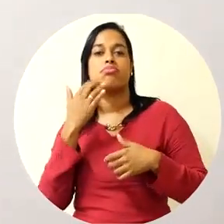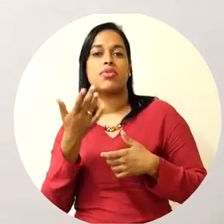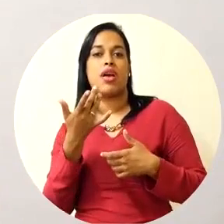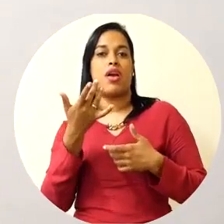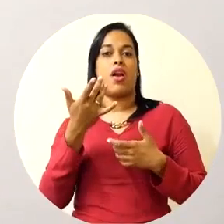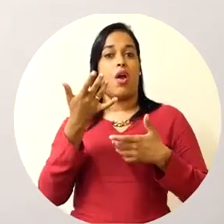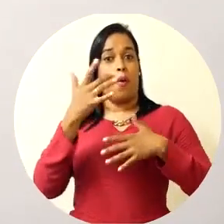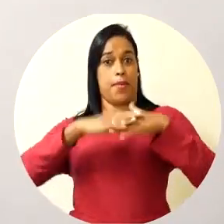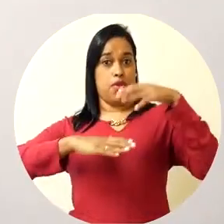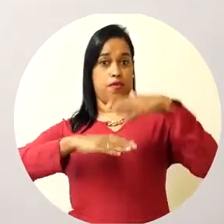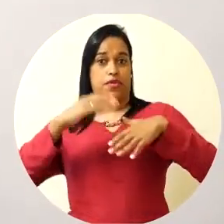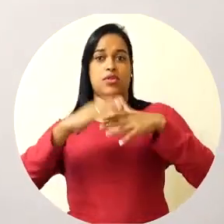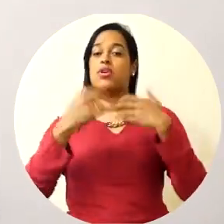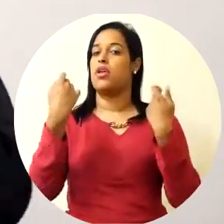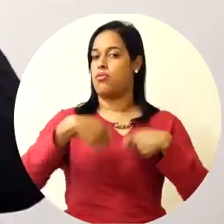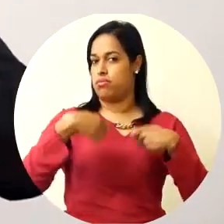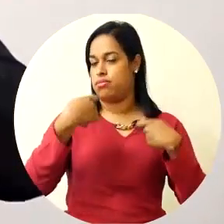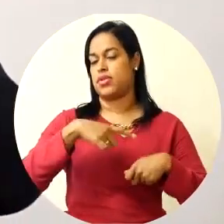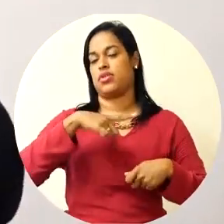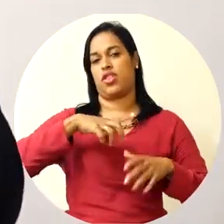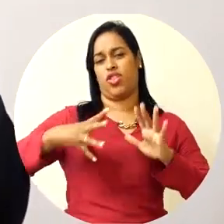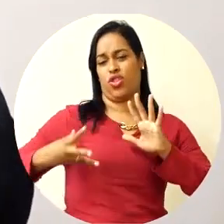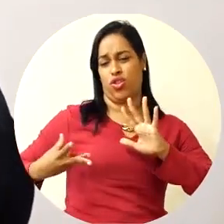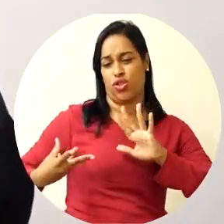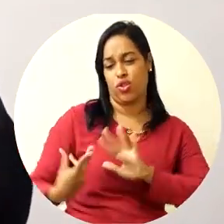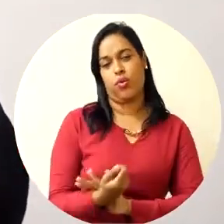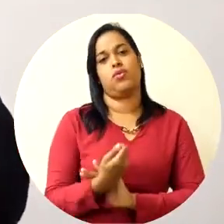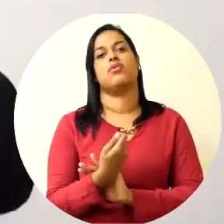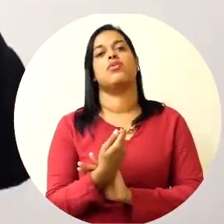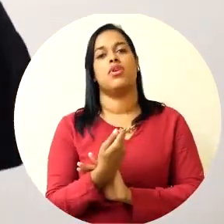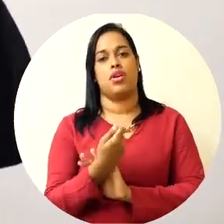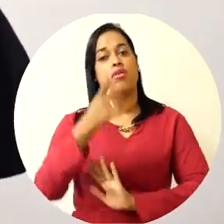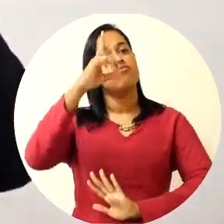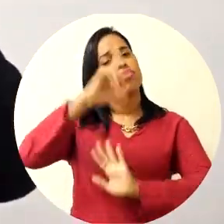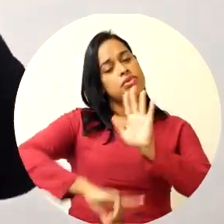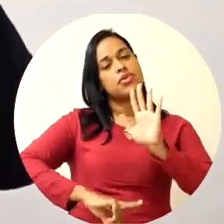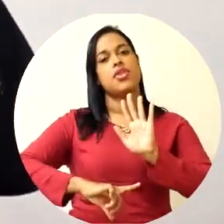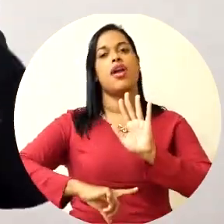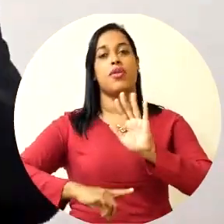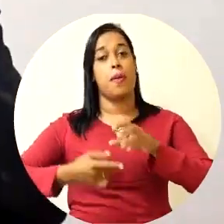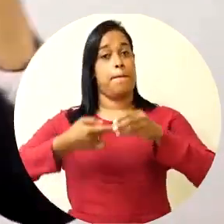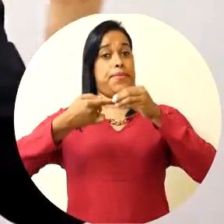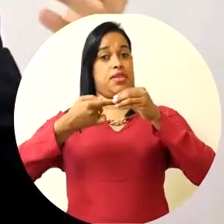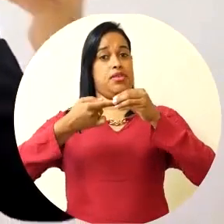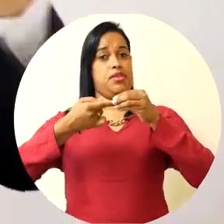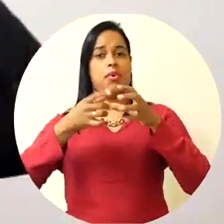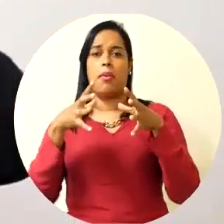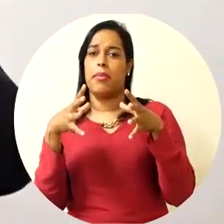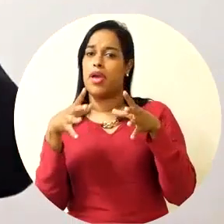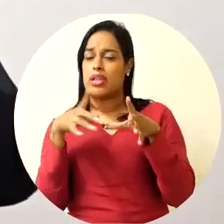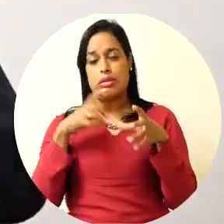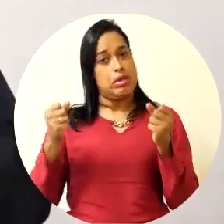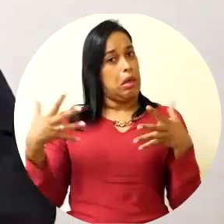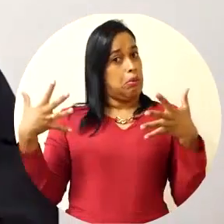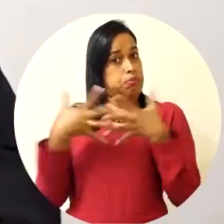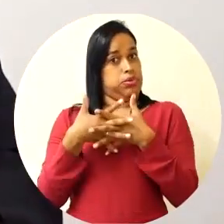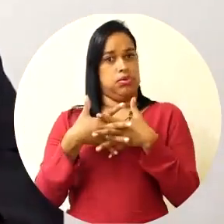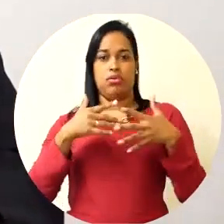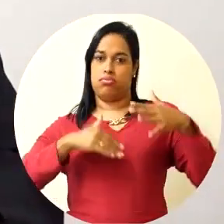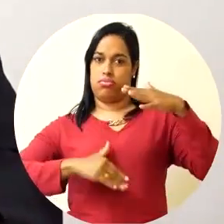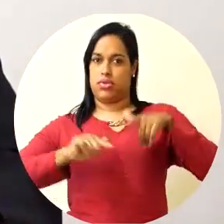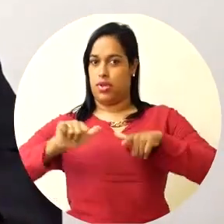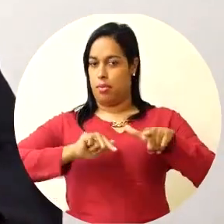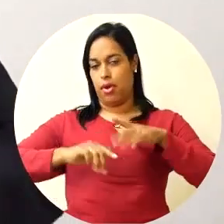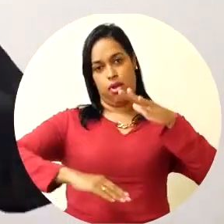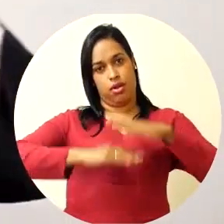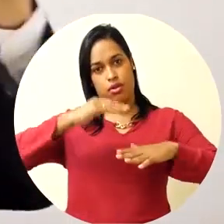situação hipossuficiente ao empregador, ele deve ter toda a supremacia de direitos, principalmente em confronto com